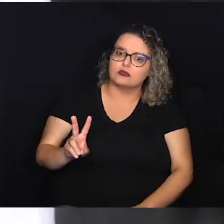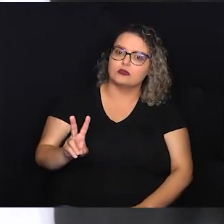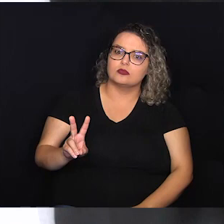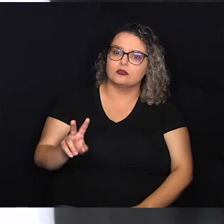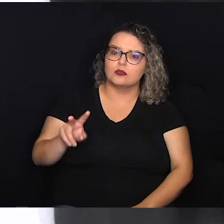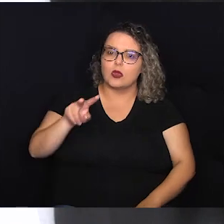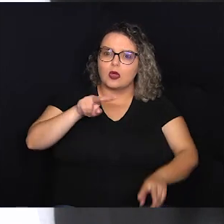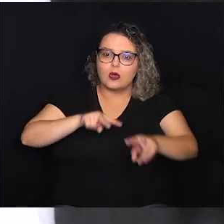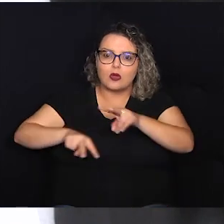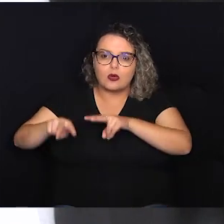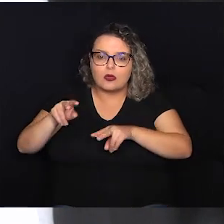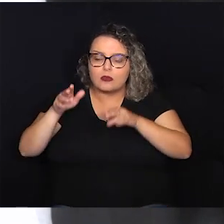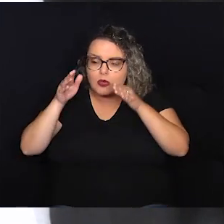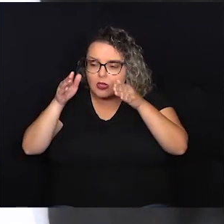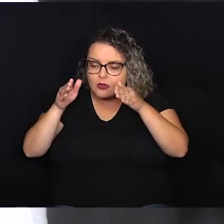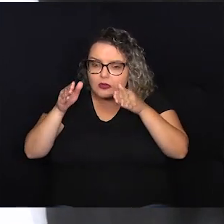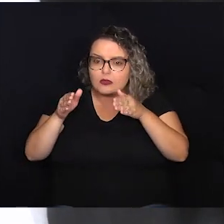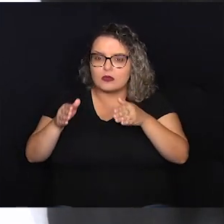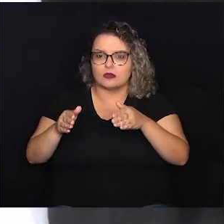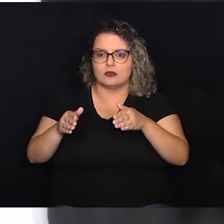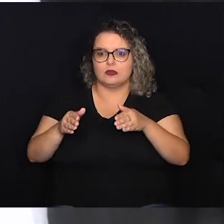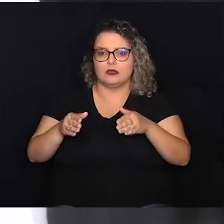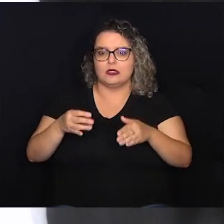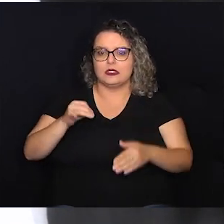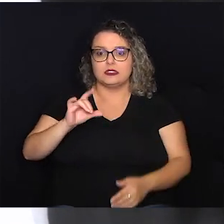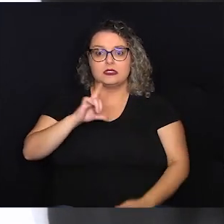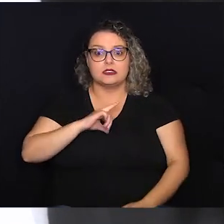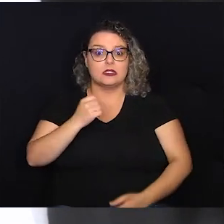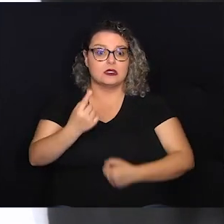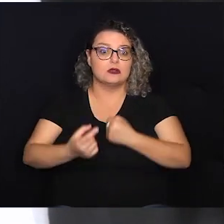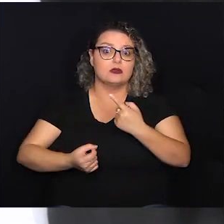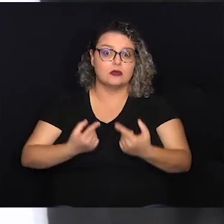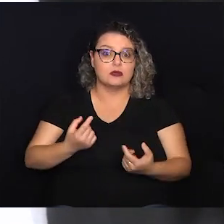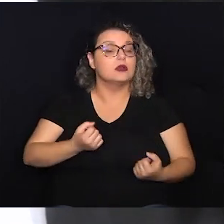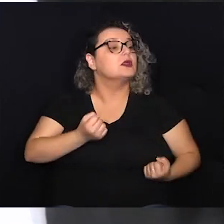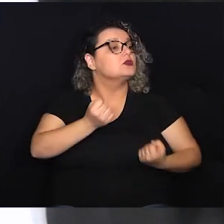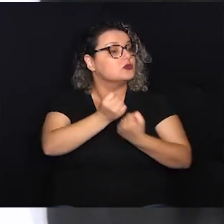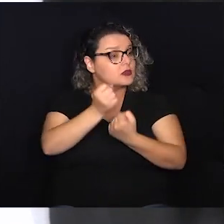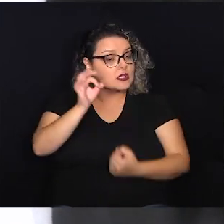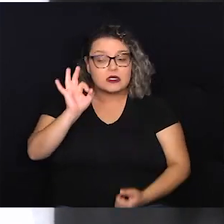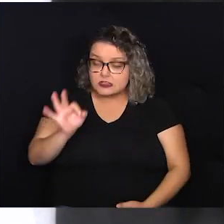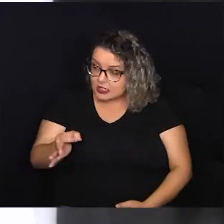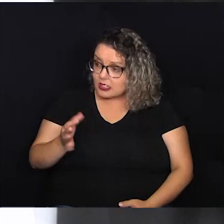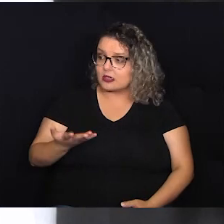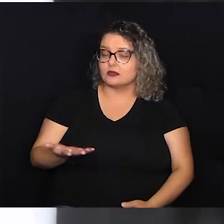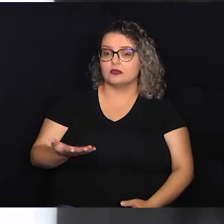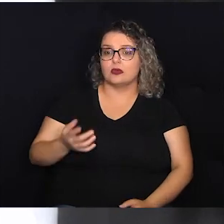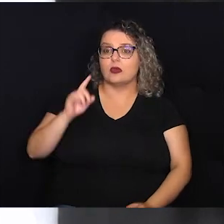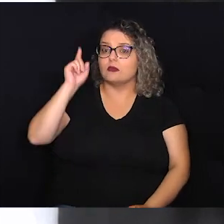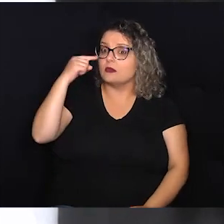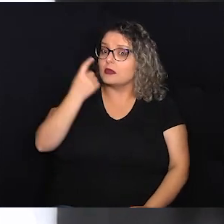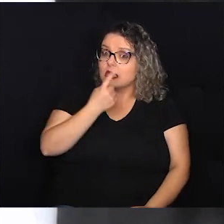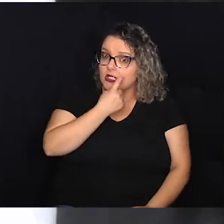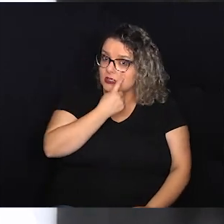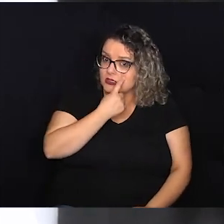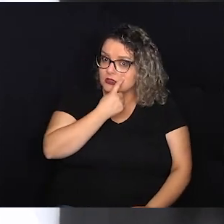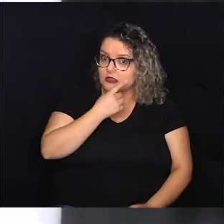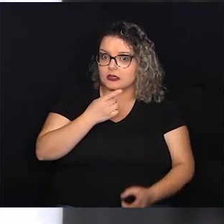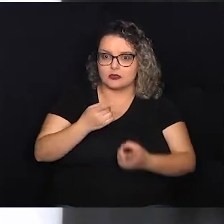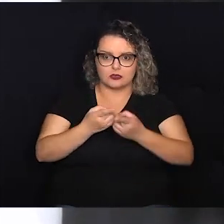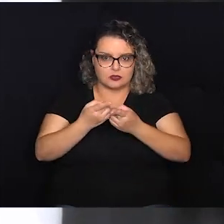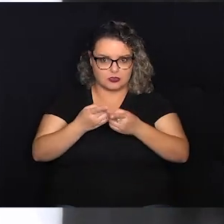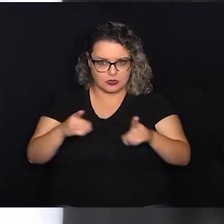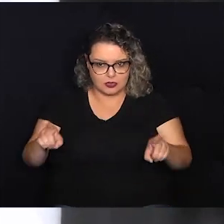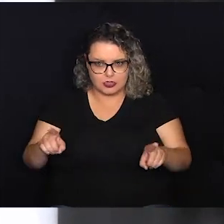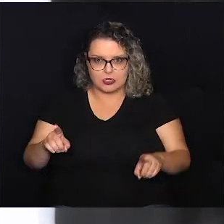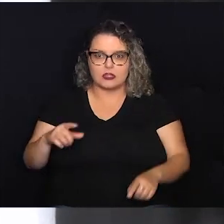olhares mais incisivos, ver se existe alguma coisa. Dá um suporte. Exato, porque, Mirna, a separação, que a